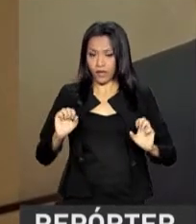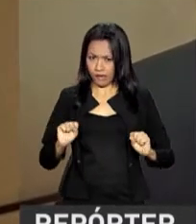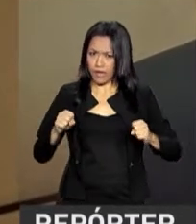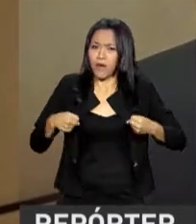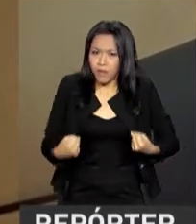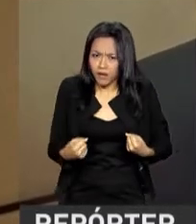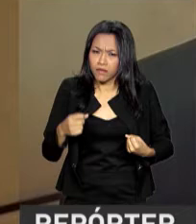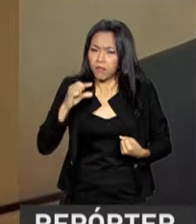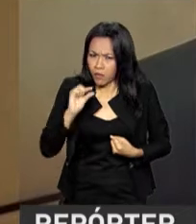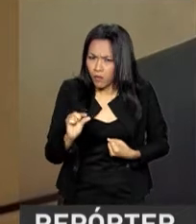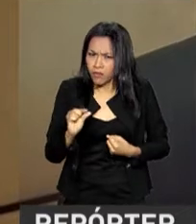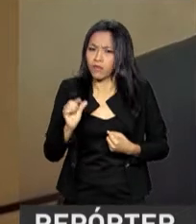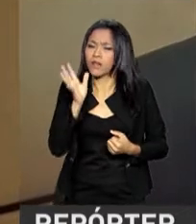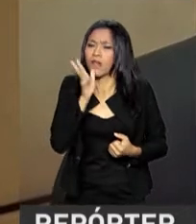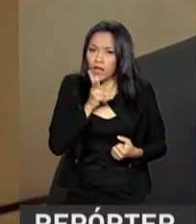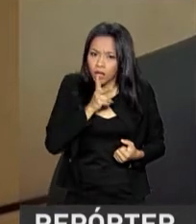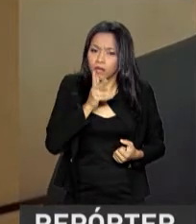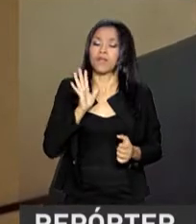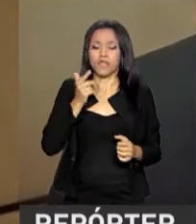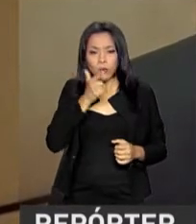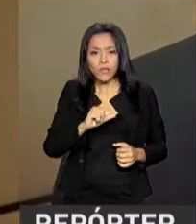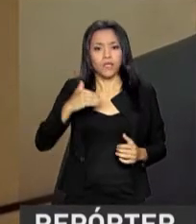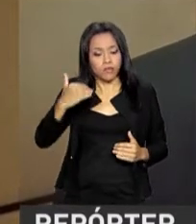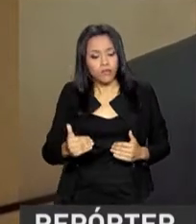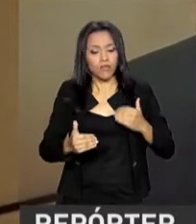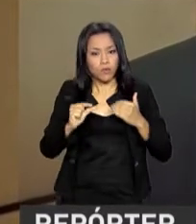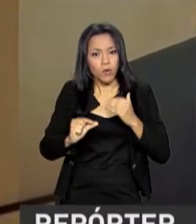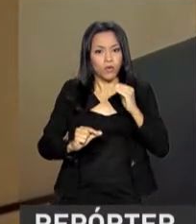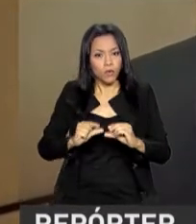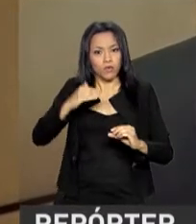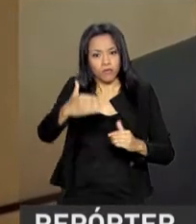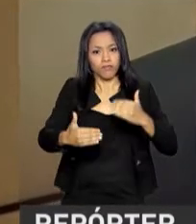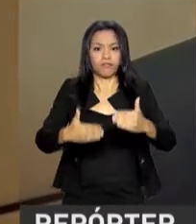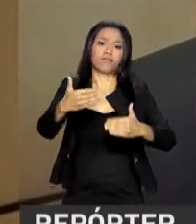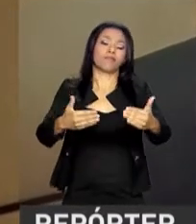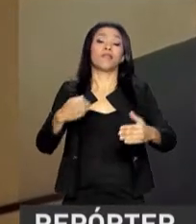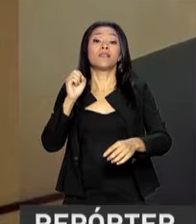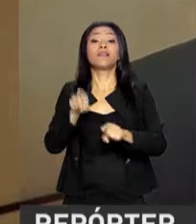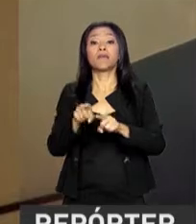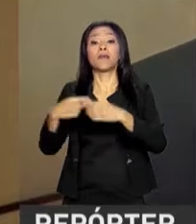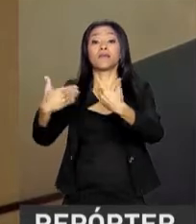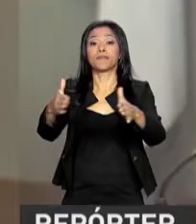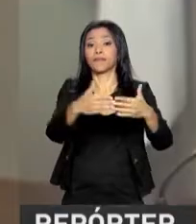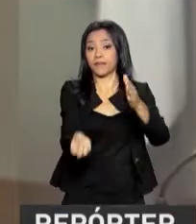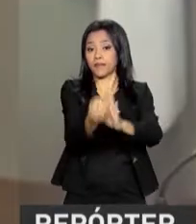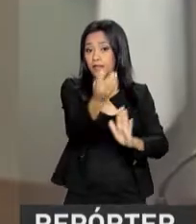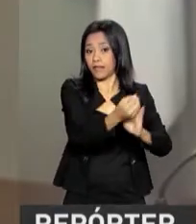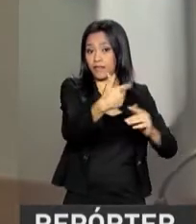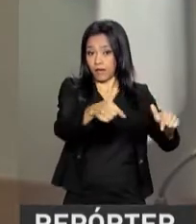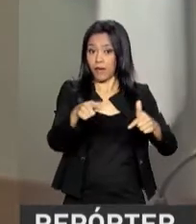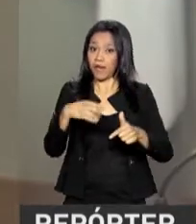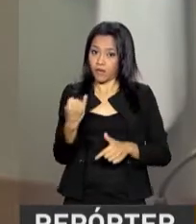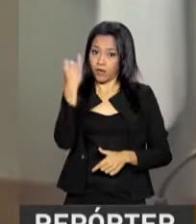mas ela está existindo estão e havendo investimentos novos legislação de empregos que é muito importante ao lado